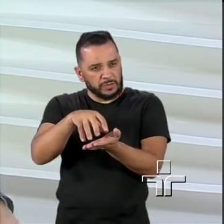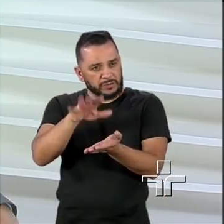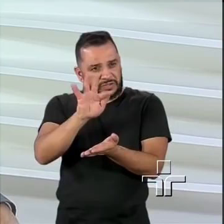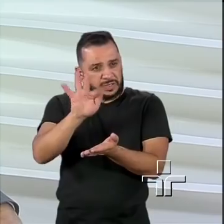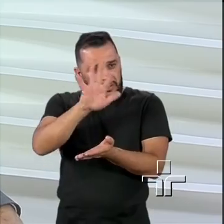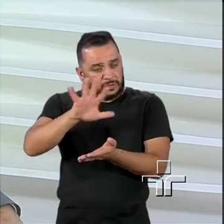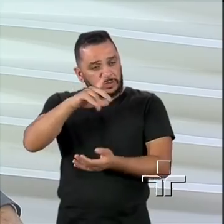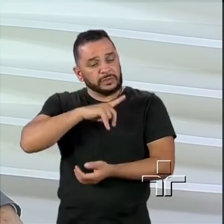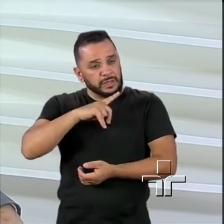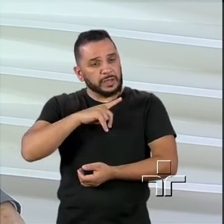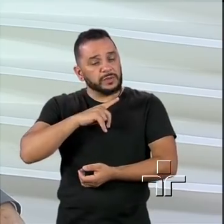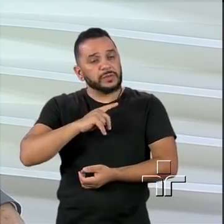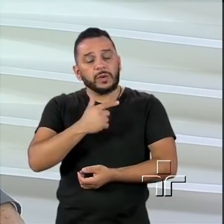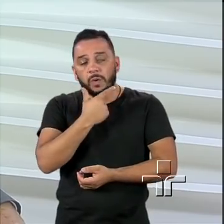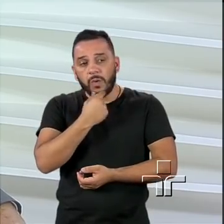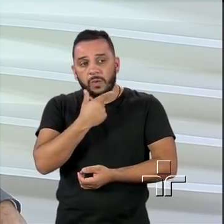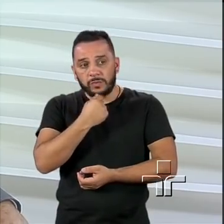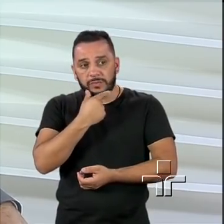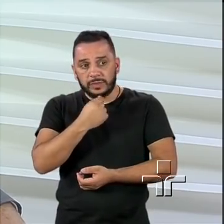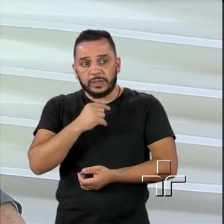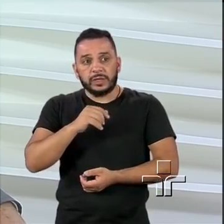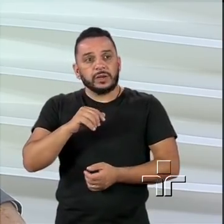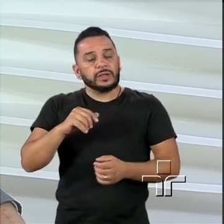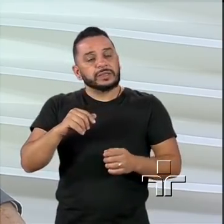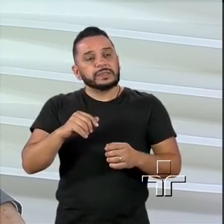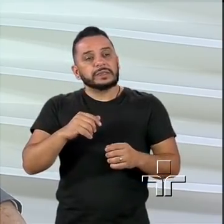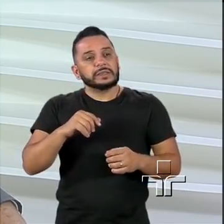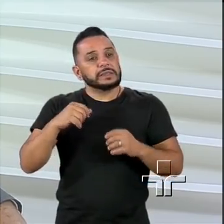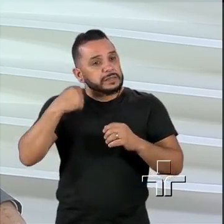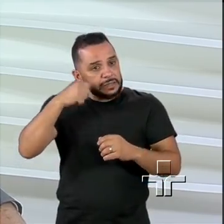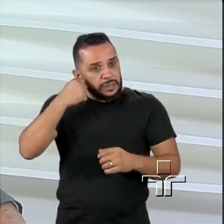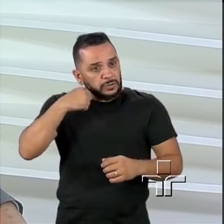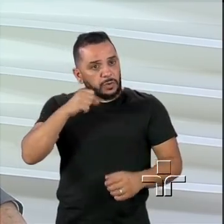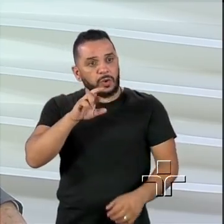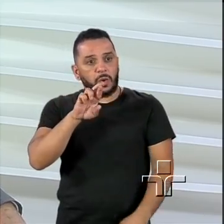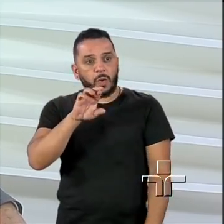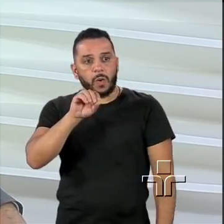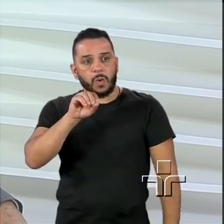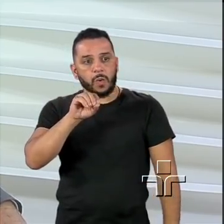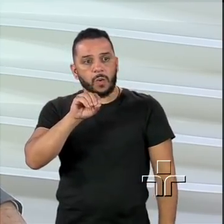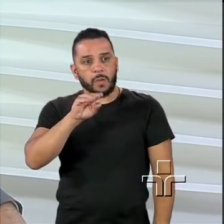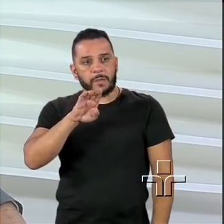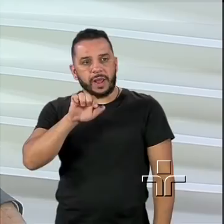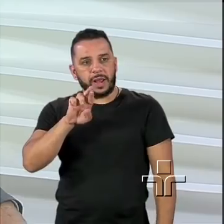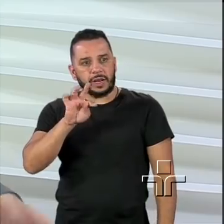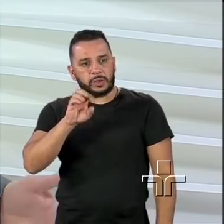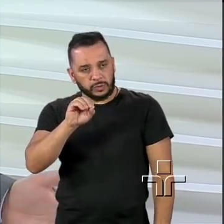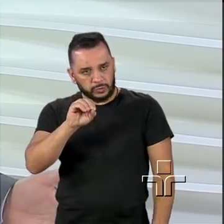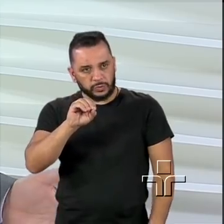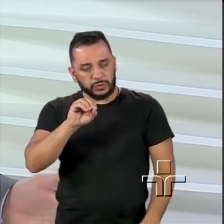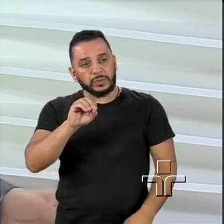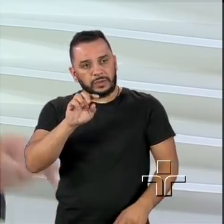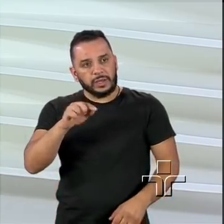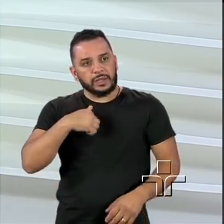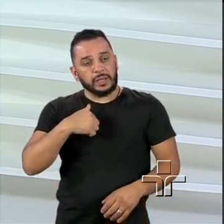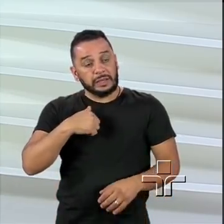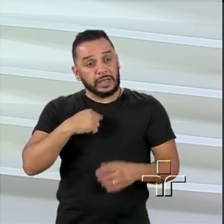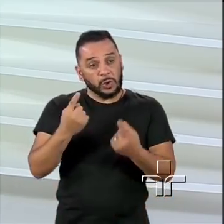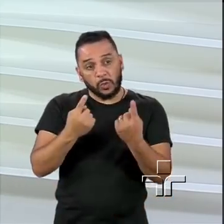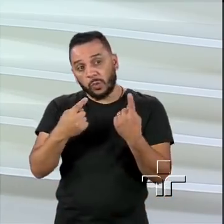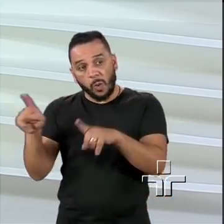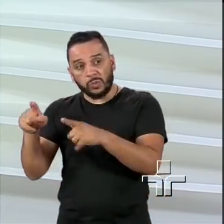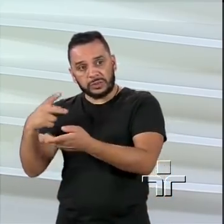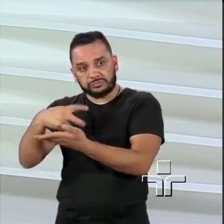Roberto Requião, que o tempo todo não defendeu contra o golpe, contra o impeachment da presidenta Dilma. É disso que se